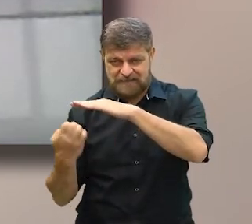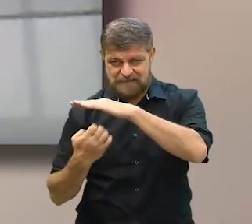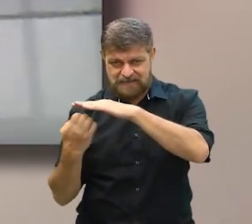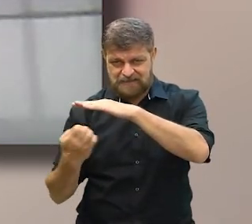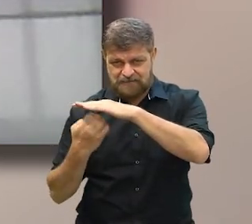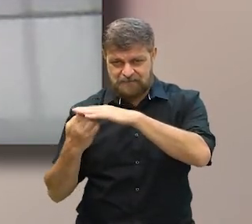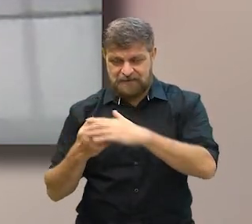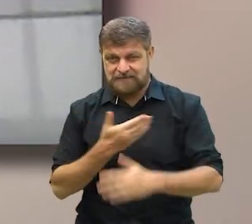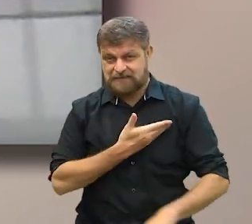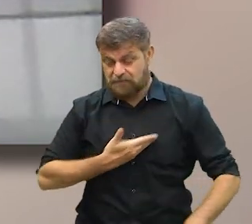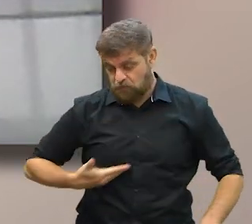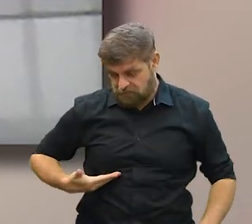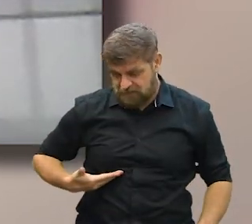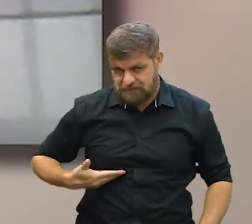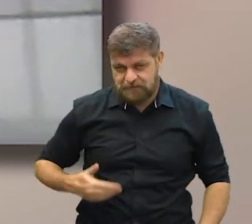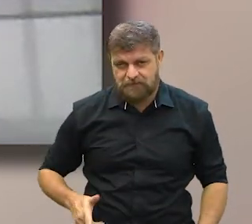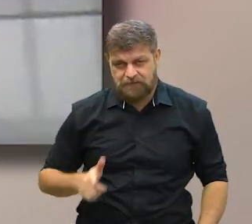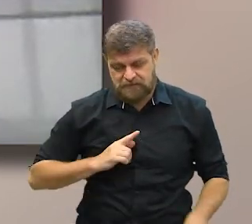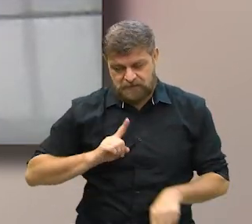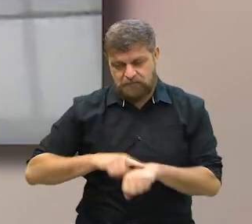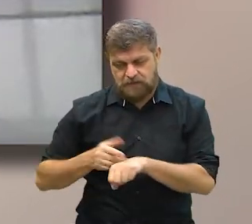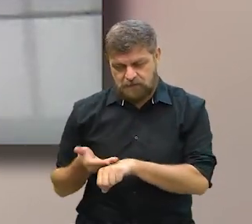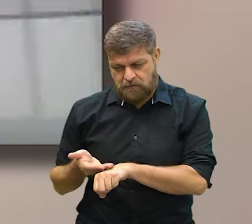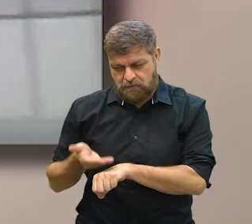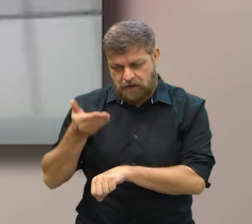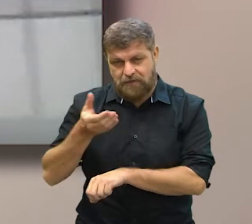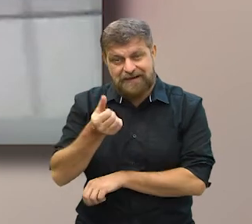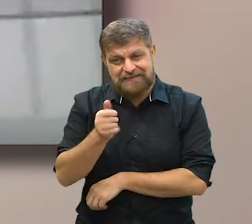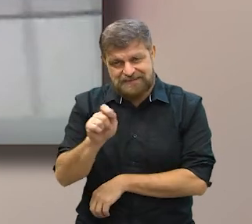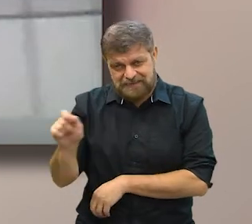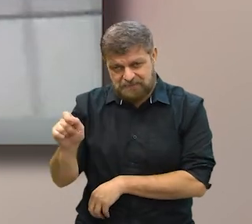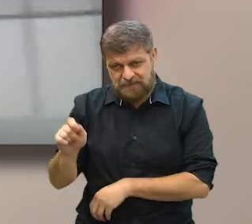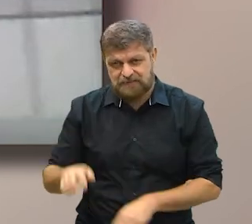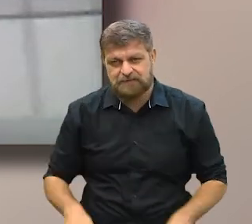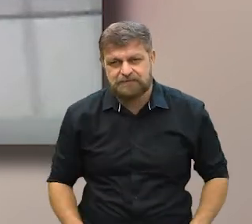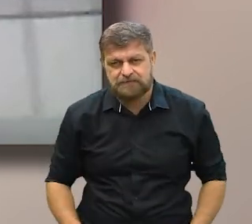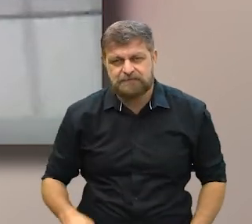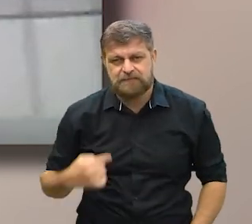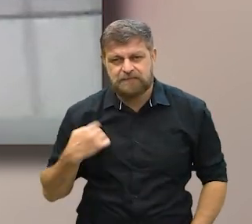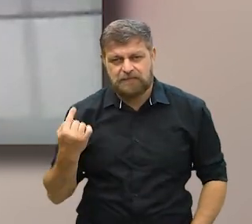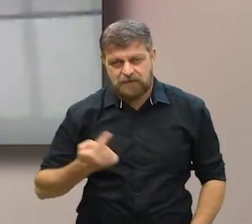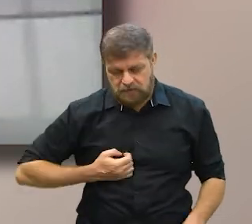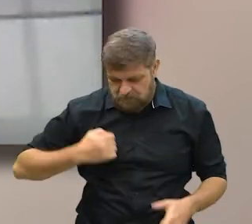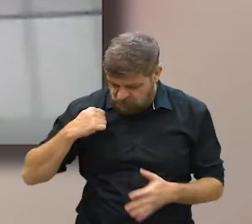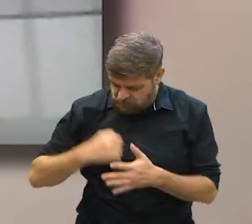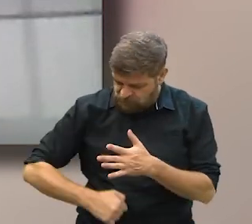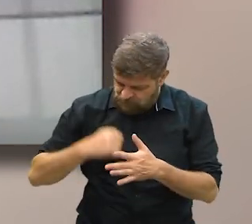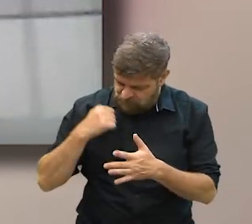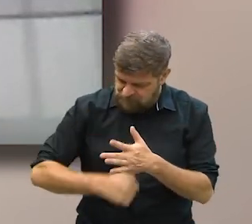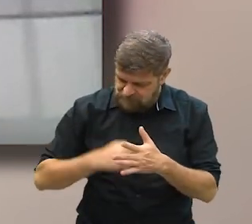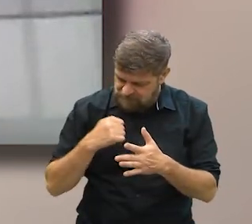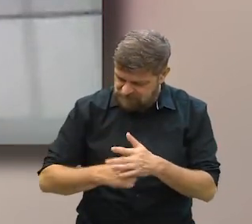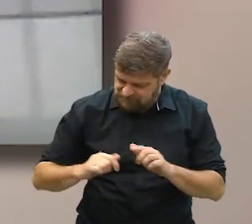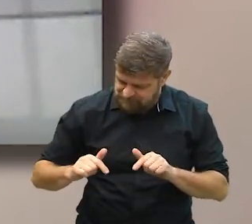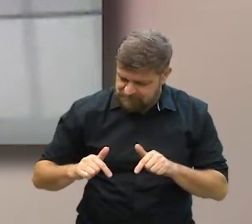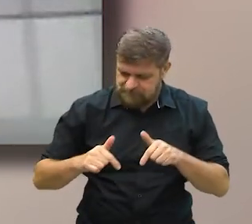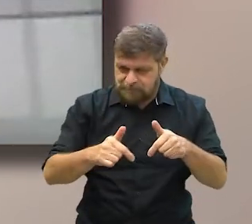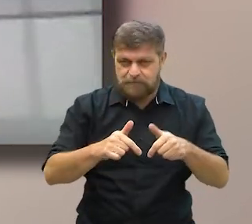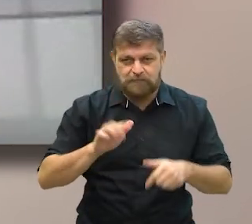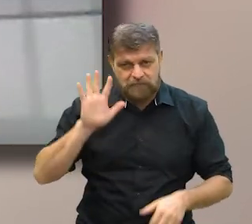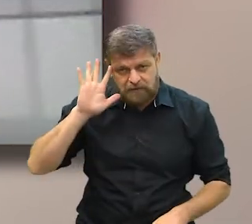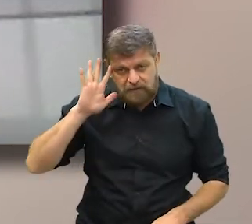empresas públicas, né, que ela é de 6 meses, que a gente está batalhando, né, tem